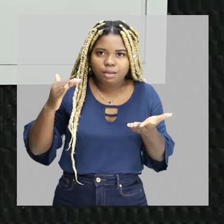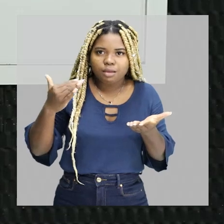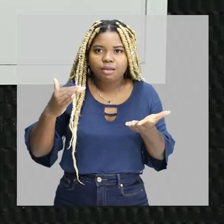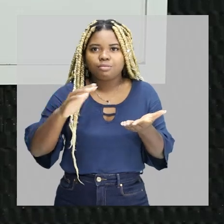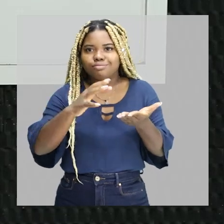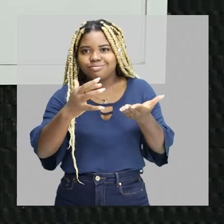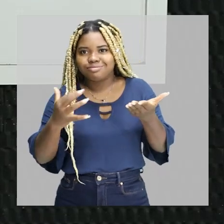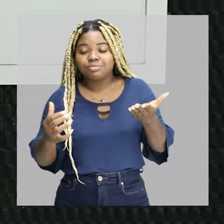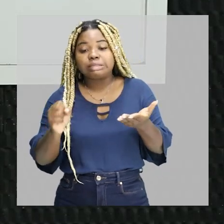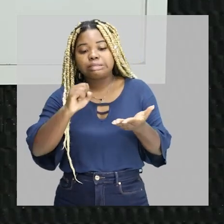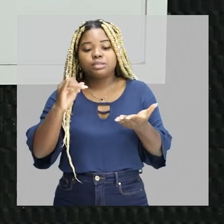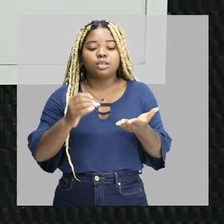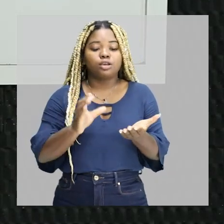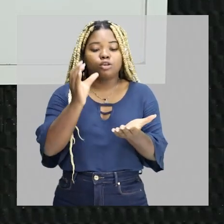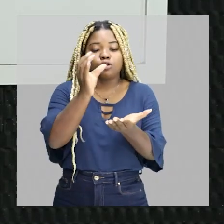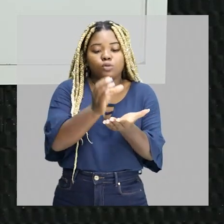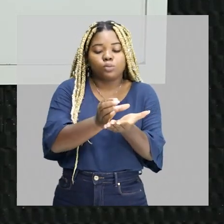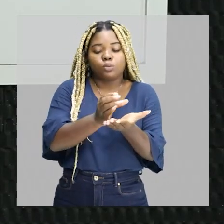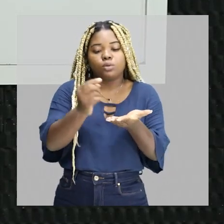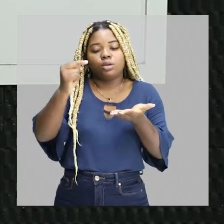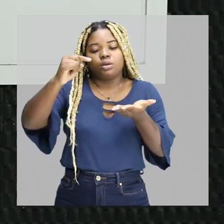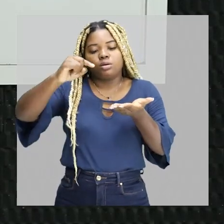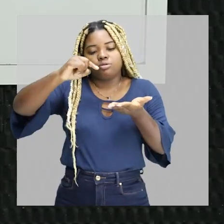Se ele é feito lá em cima,